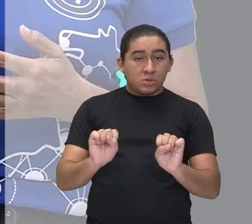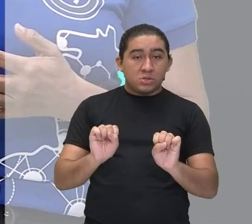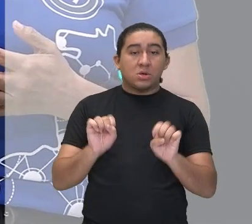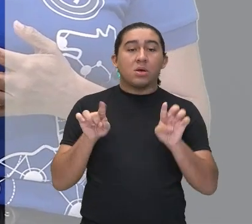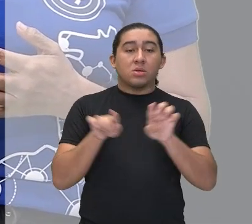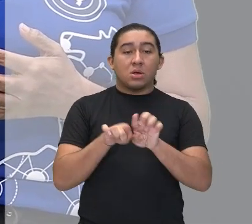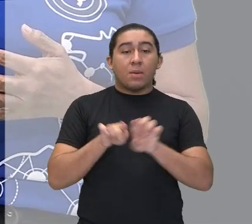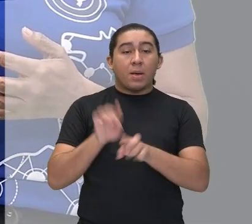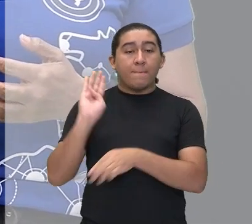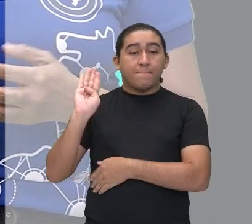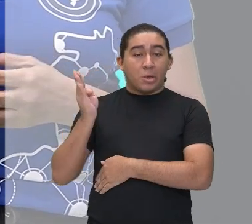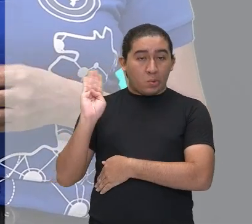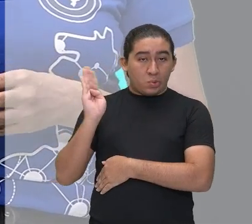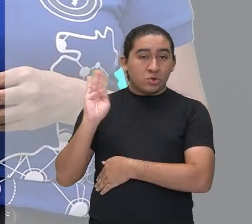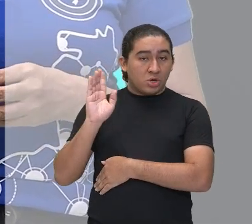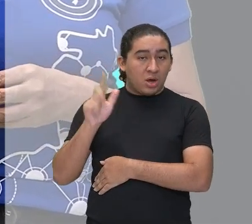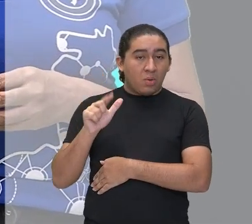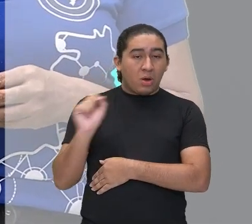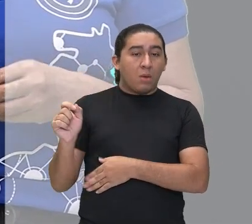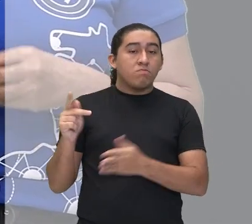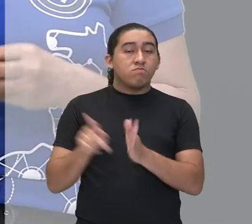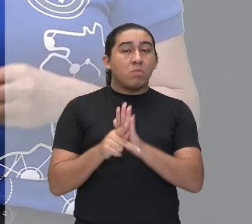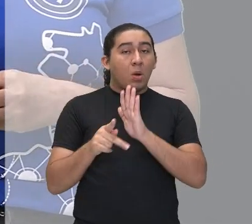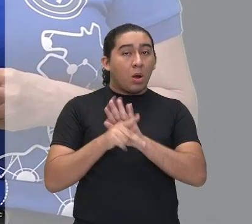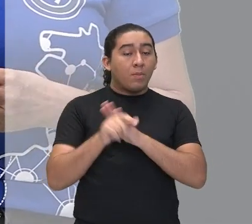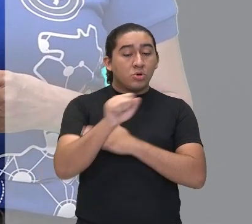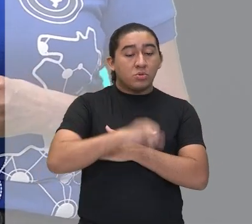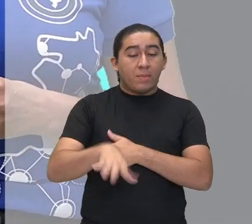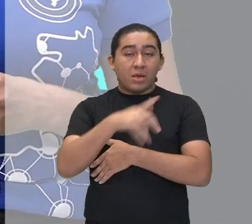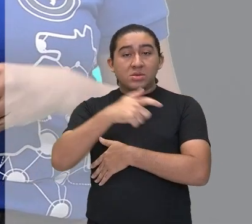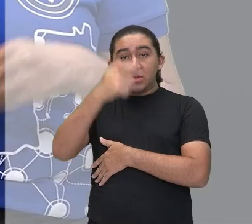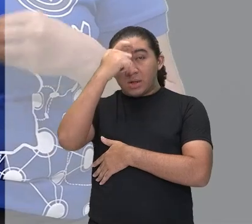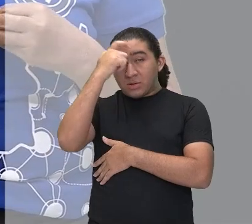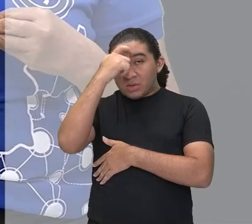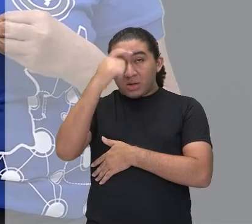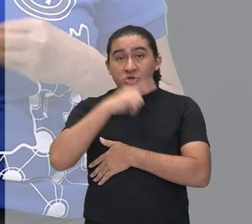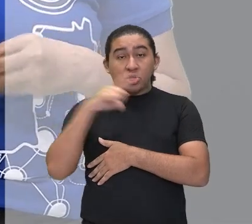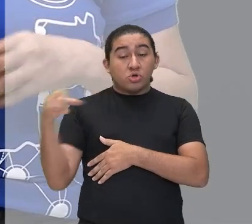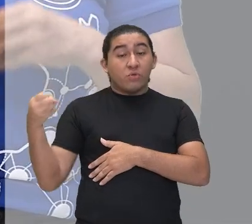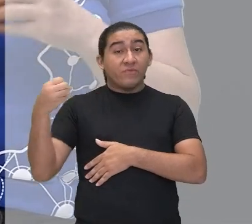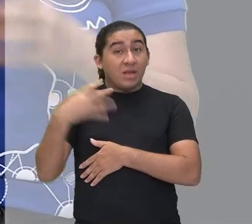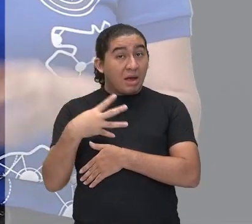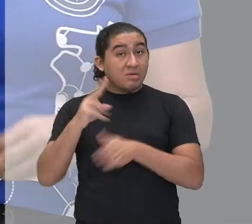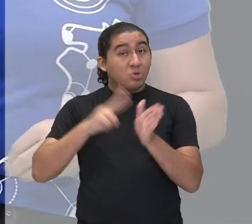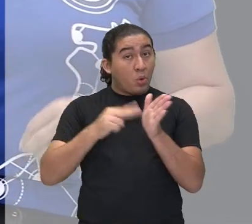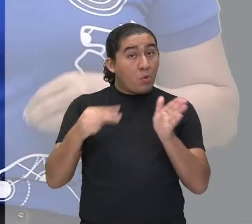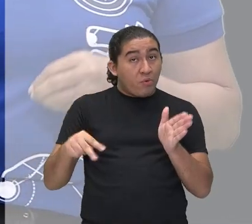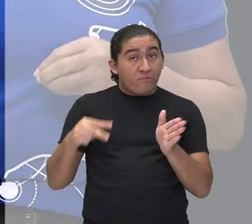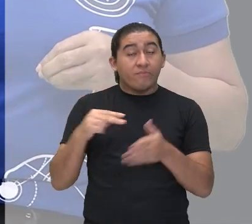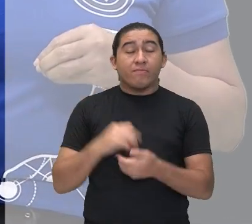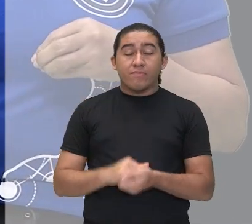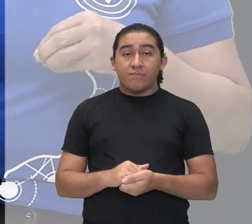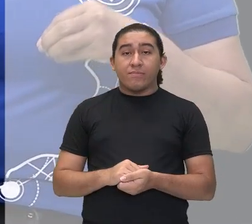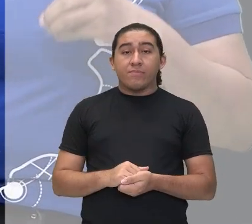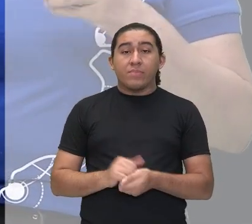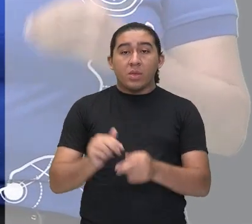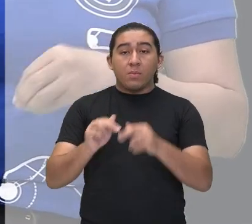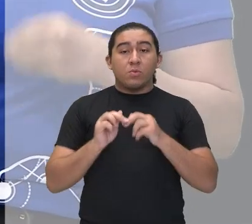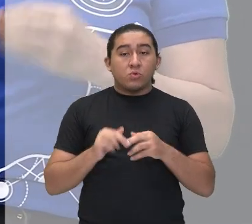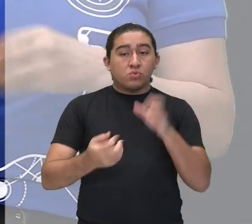e a biologia, que agitavam os meios intelectuais europeus. Então, aí vai